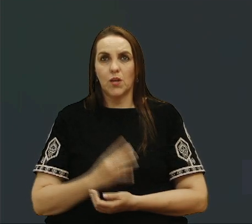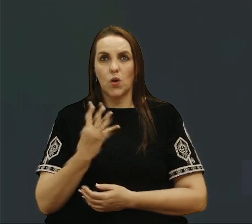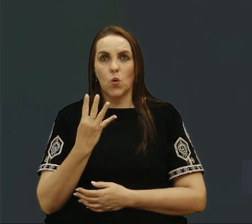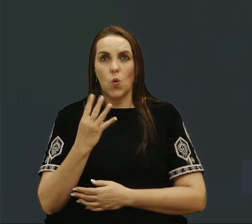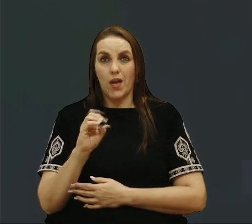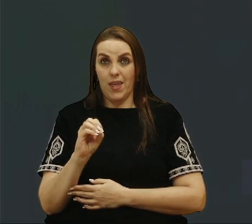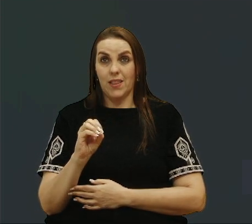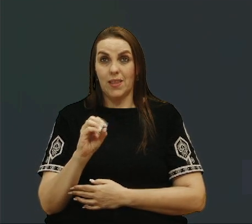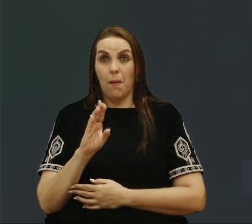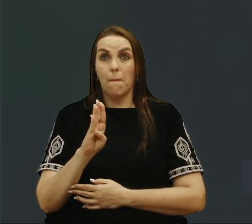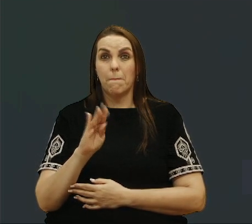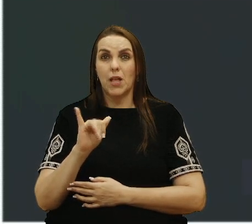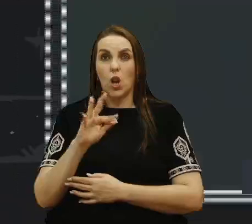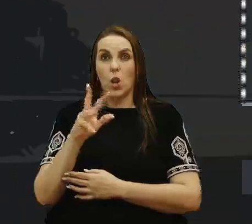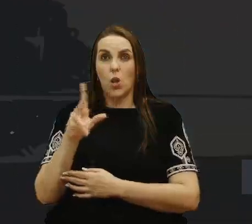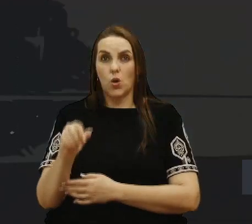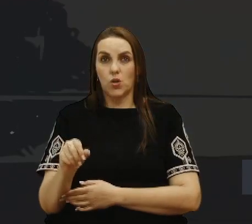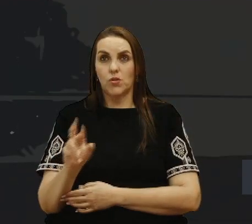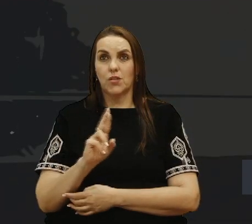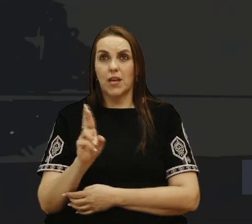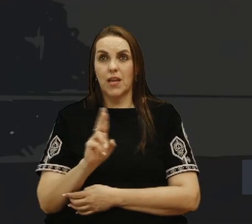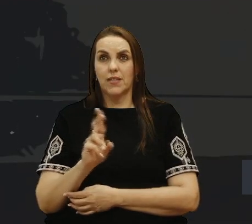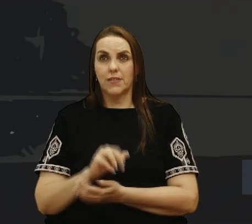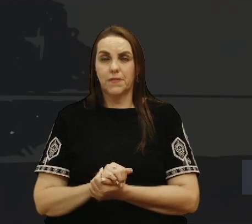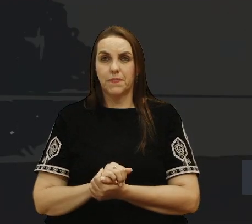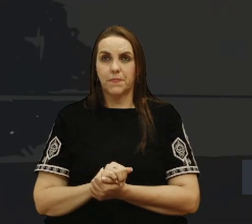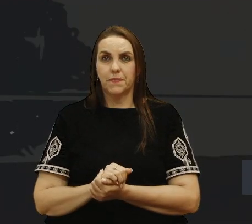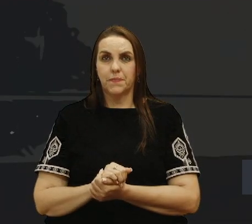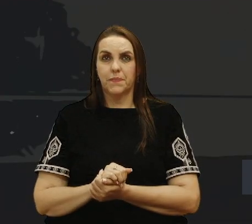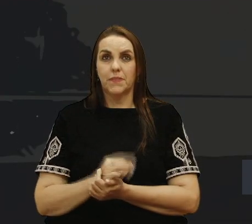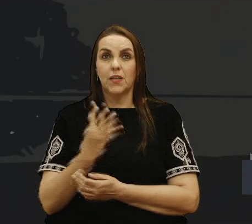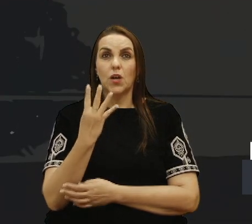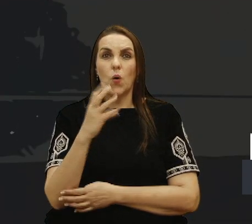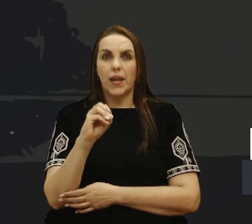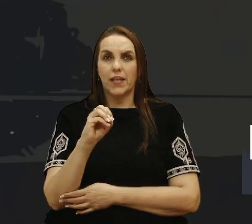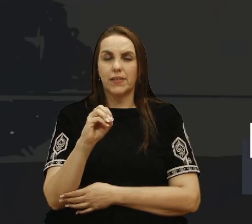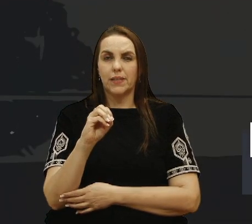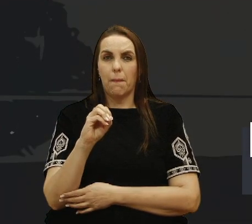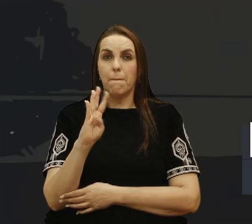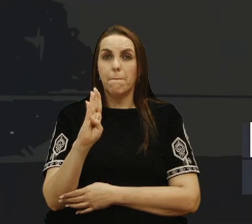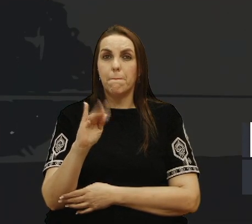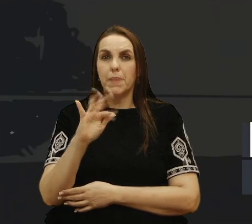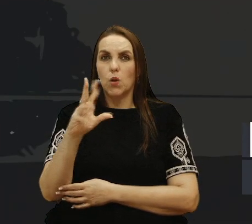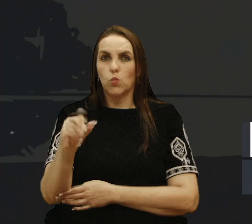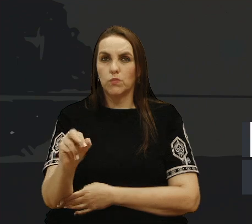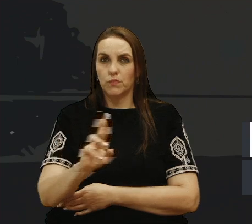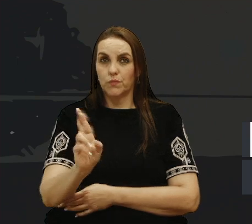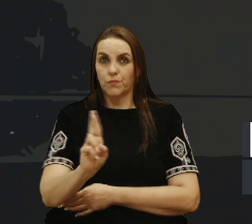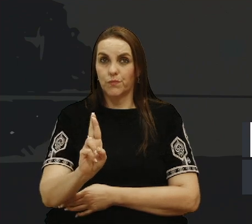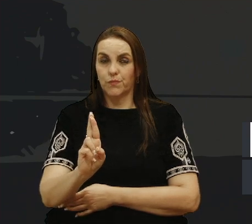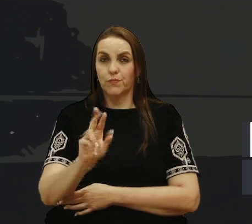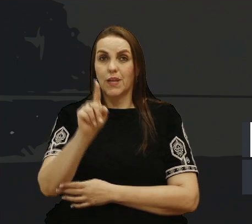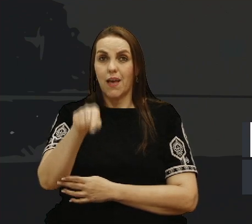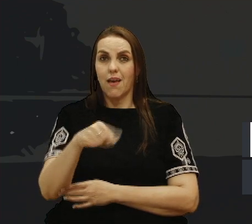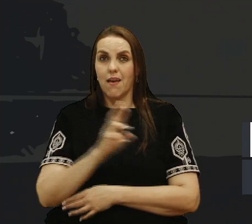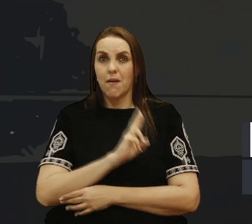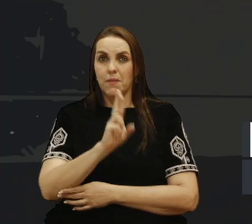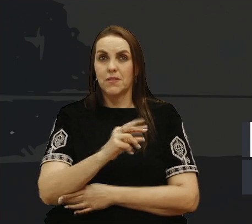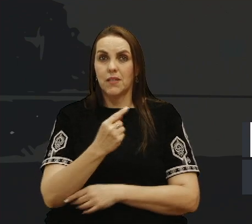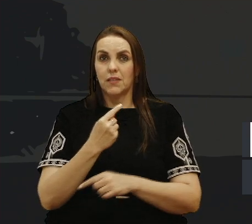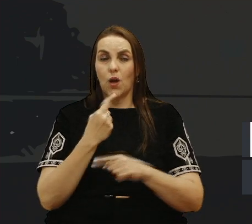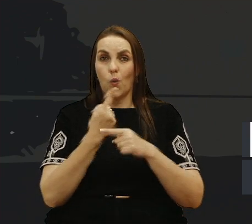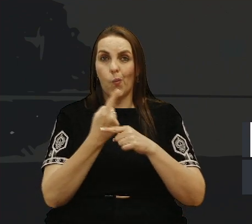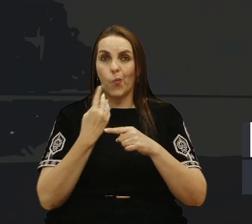40 bilhões de reais, eu peço só que divida a tela, 40 bilhões de reais representa